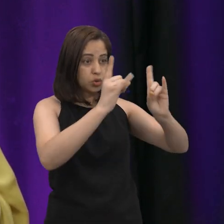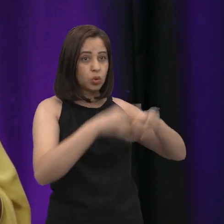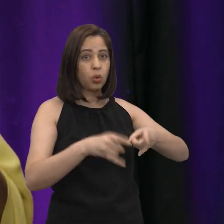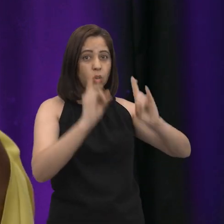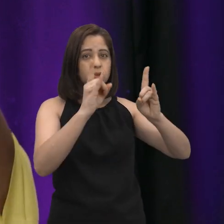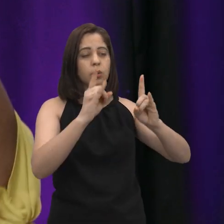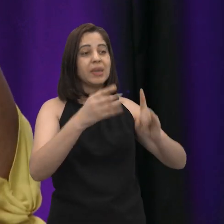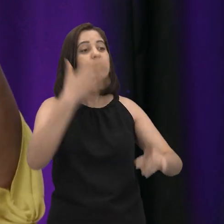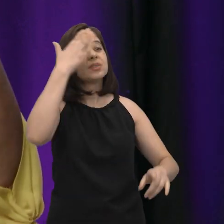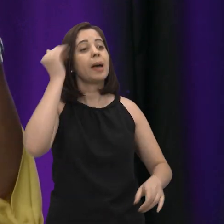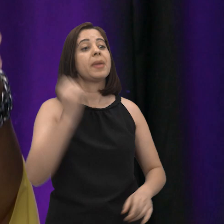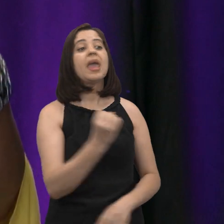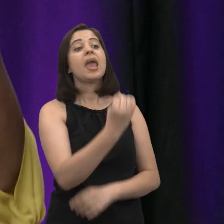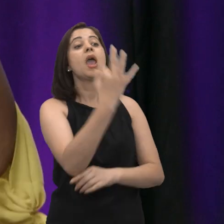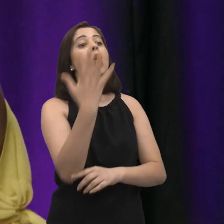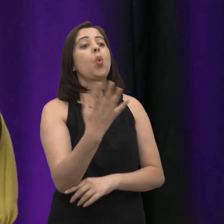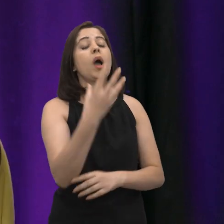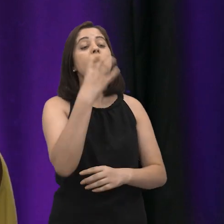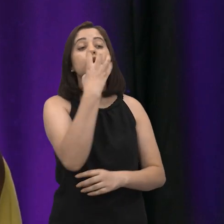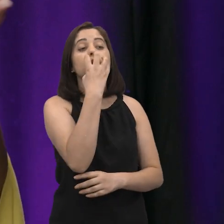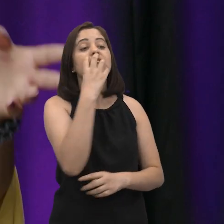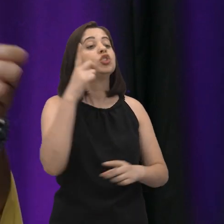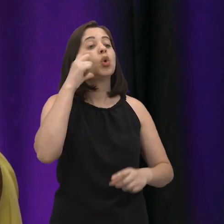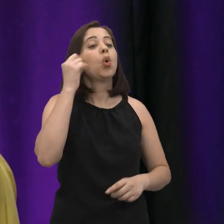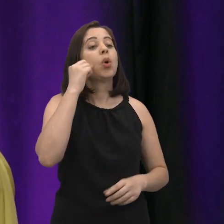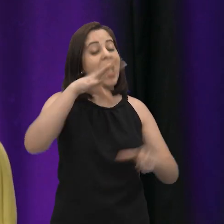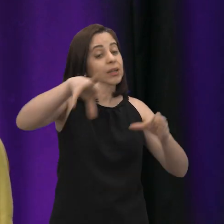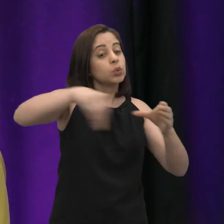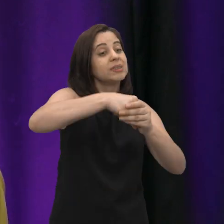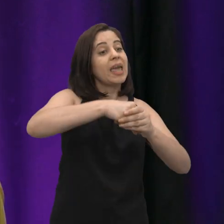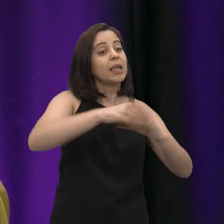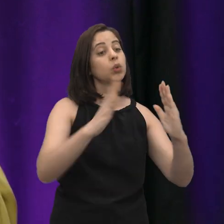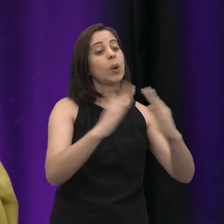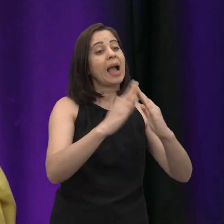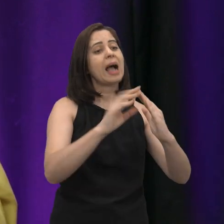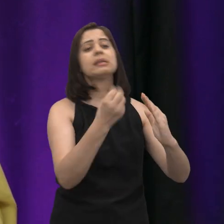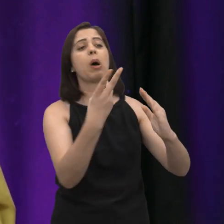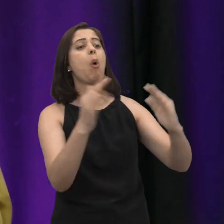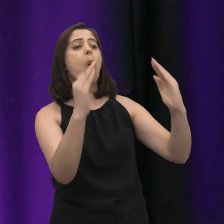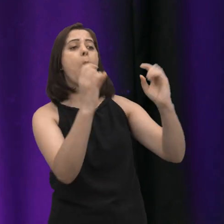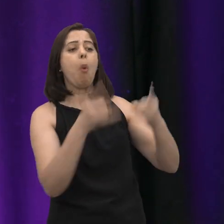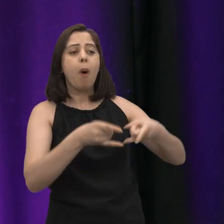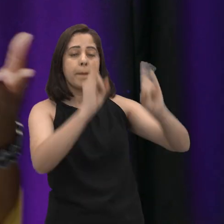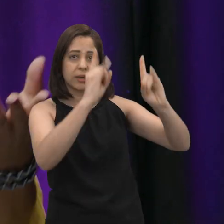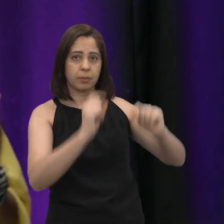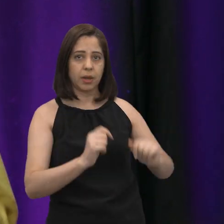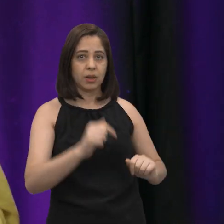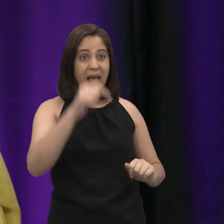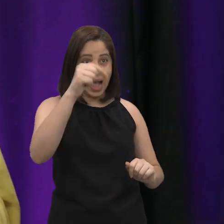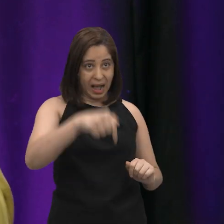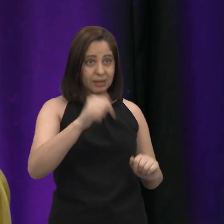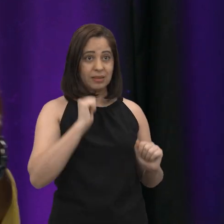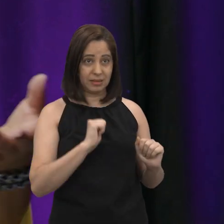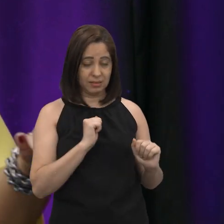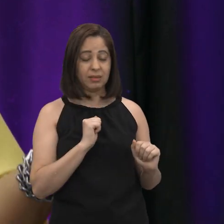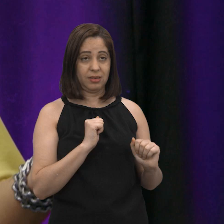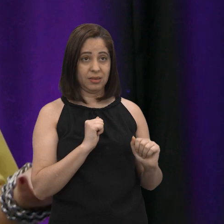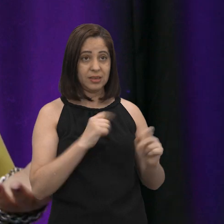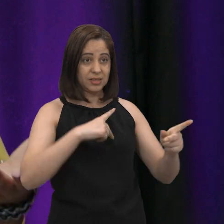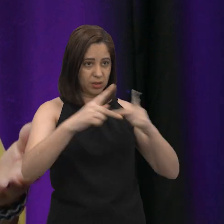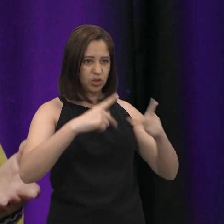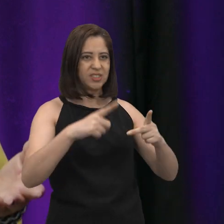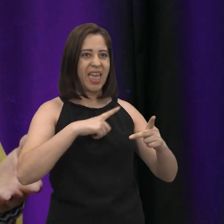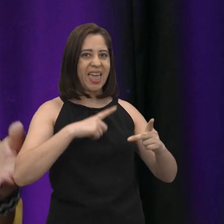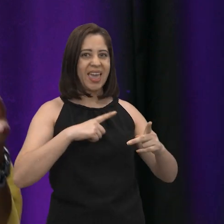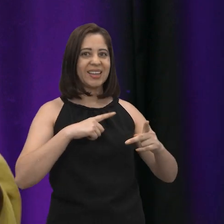política. De saber, dentro do apartamento, quantos cachorros tem ali, quantos gatos, né? A gente sabe que aqui na nossa cidade a gente conta com alguns espaços